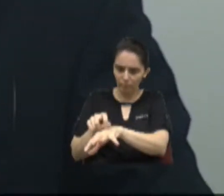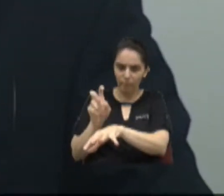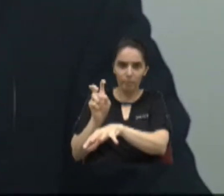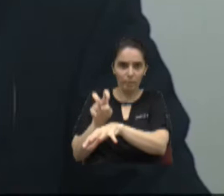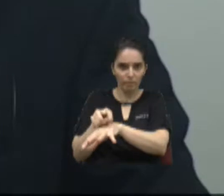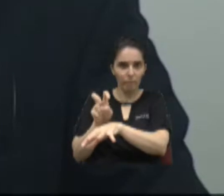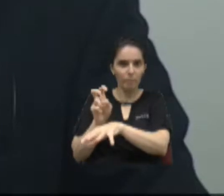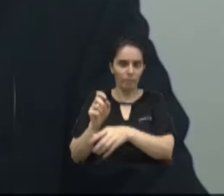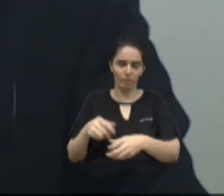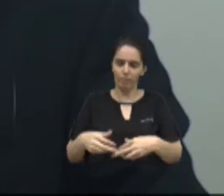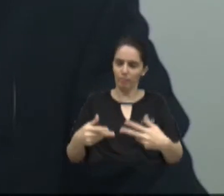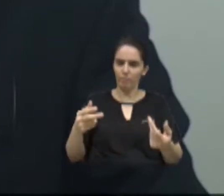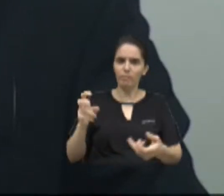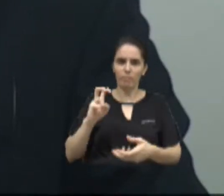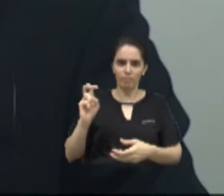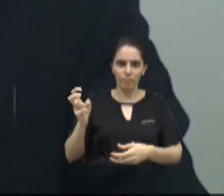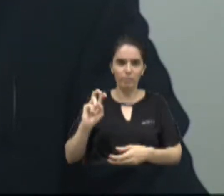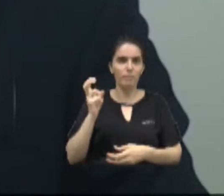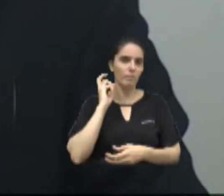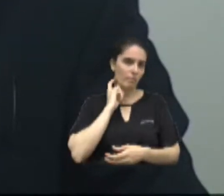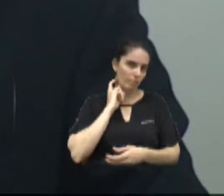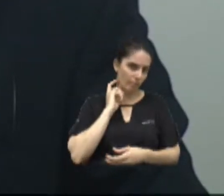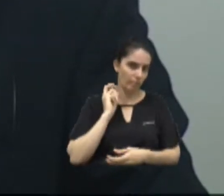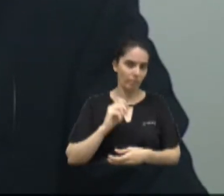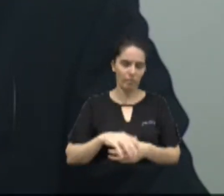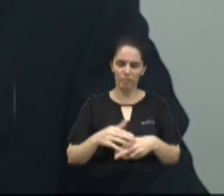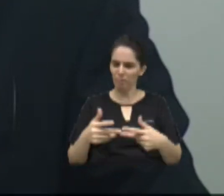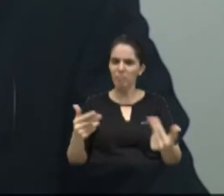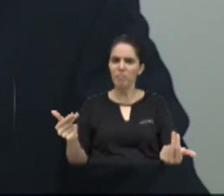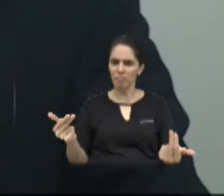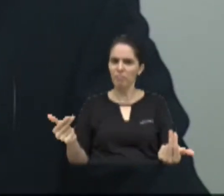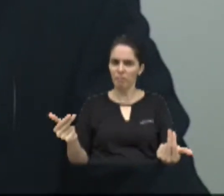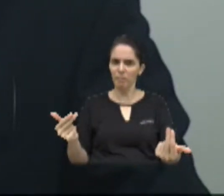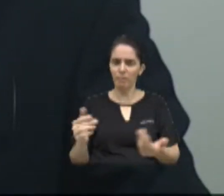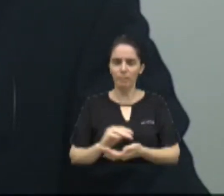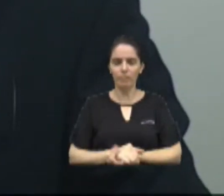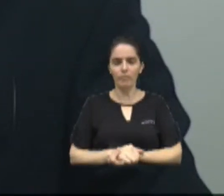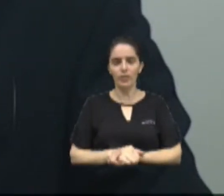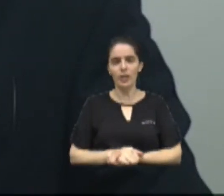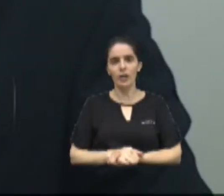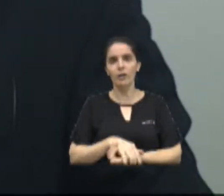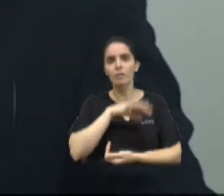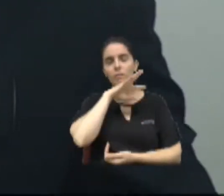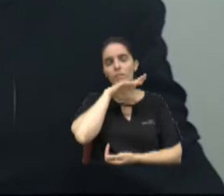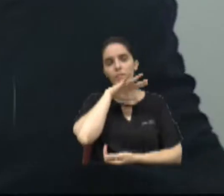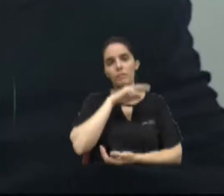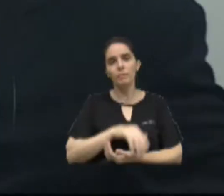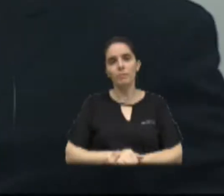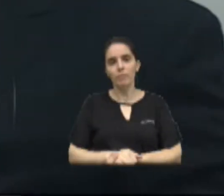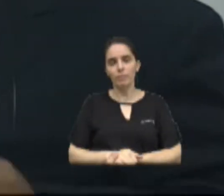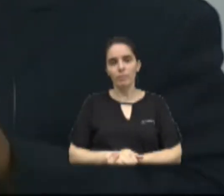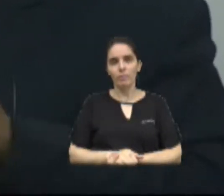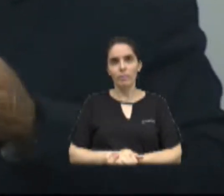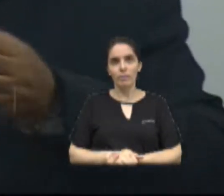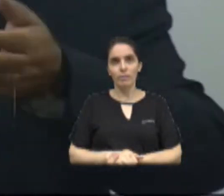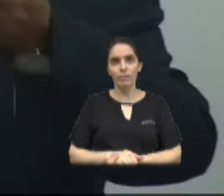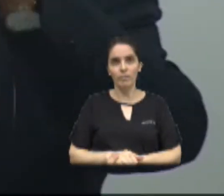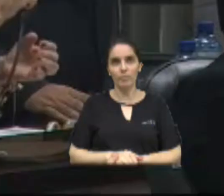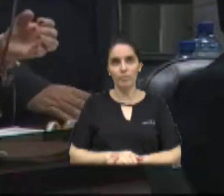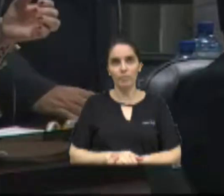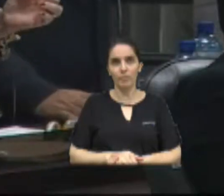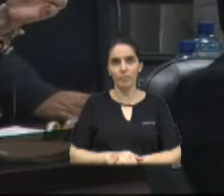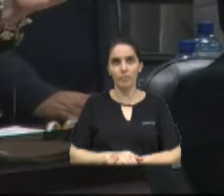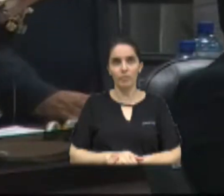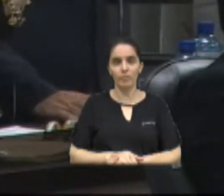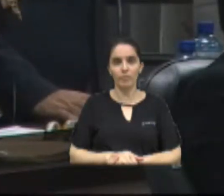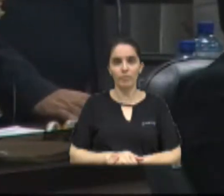cobra, enfim, coisas que podem atrapalhar e denegrir a imagem da nossa cidade. Vou dar uma parte para a vereadora e depois